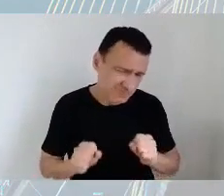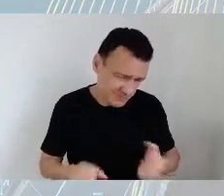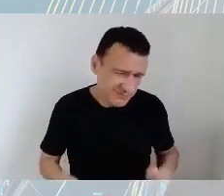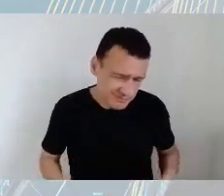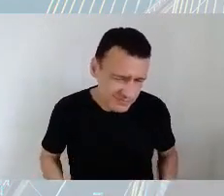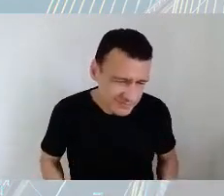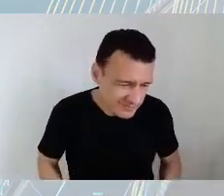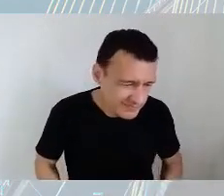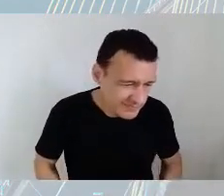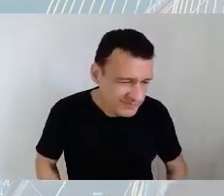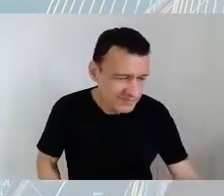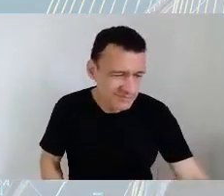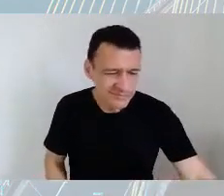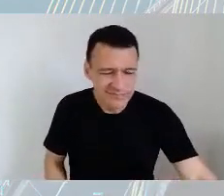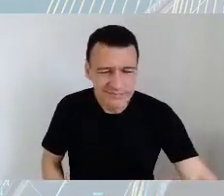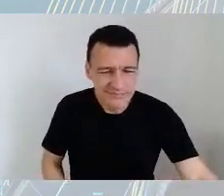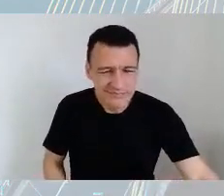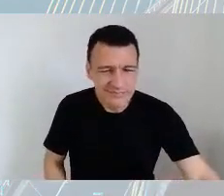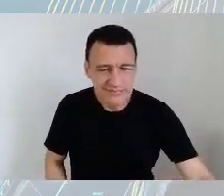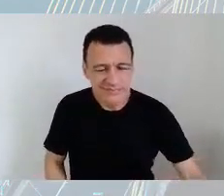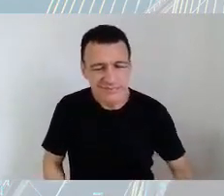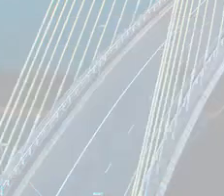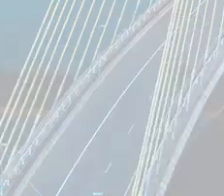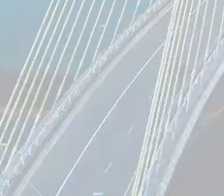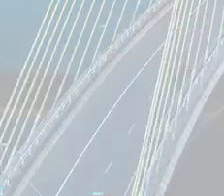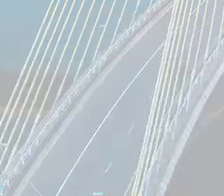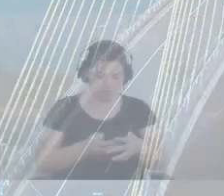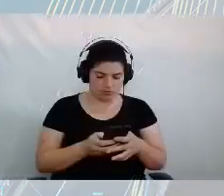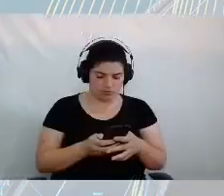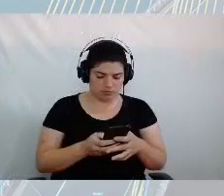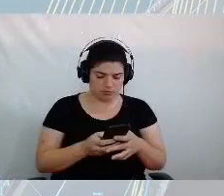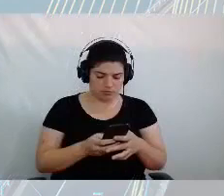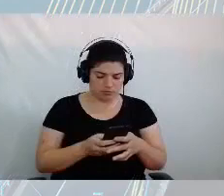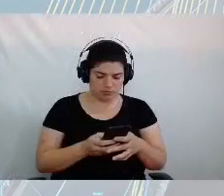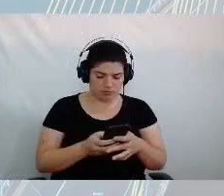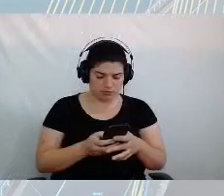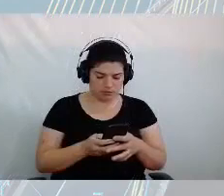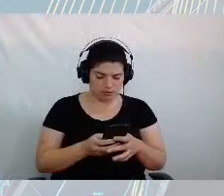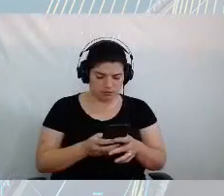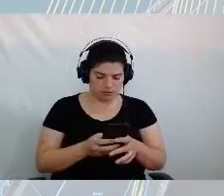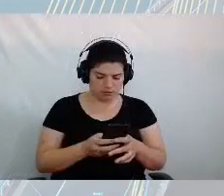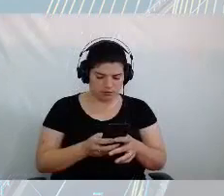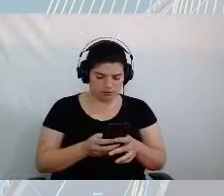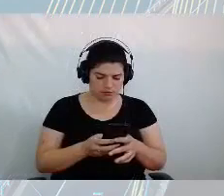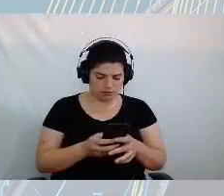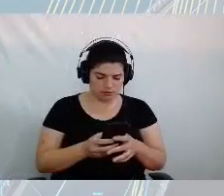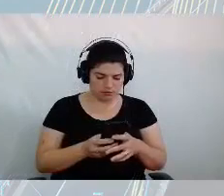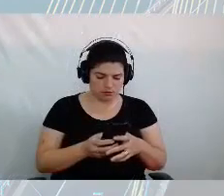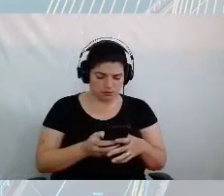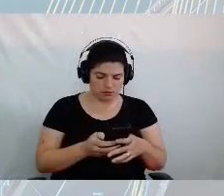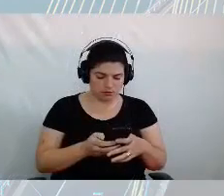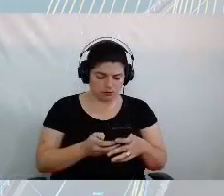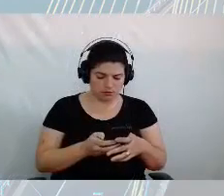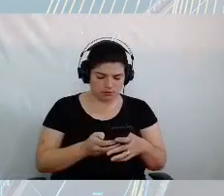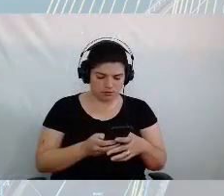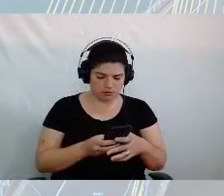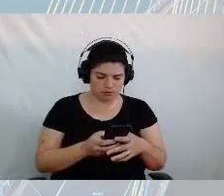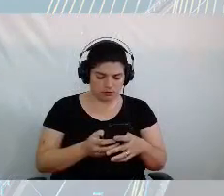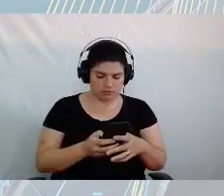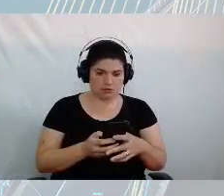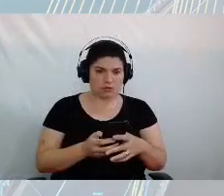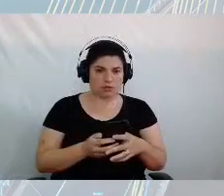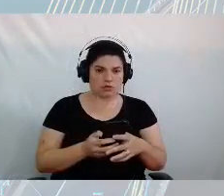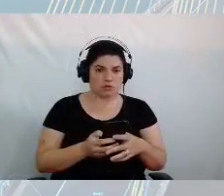quando estava fazendo esse exercício, tomou o conhecimento de tudo que já existia. Muita coisa estava lá. A gente só precisava